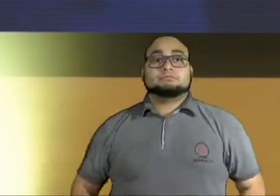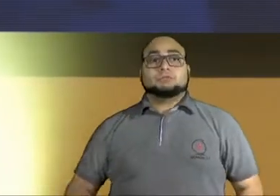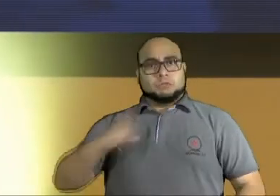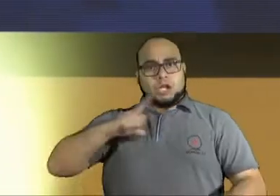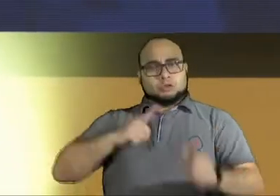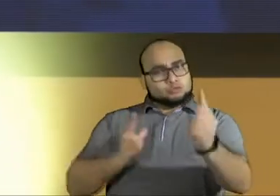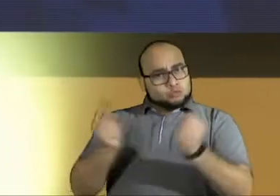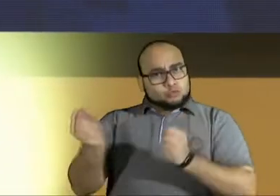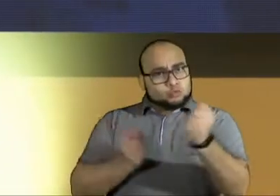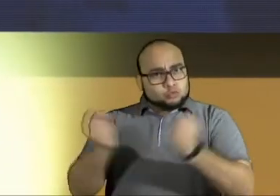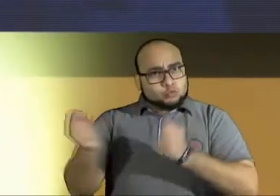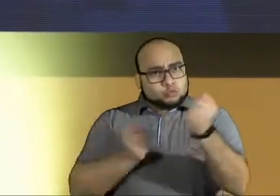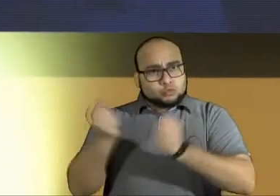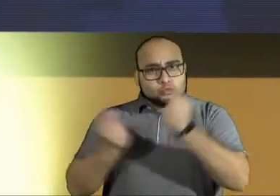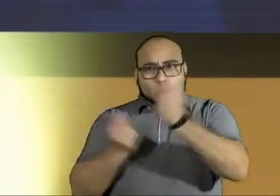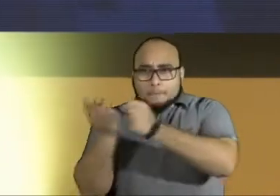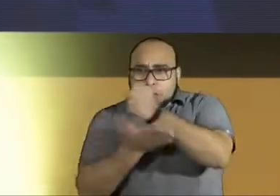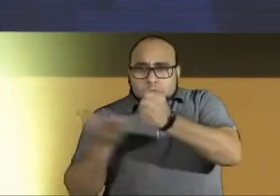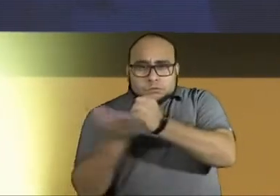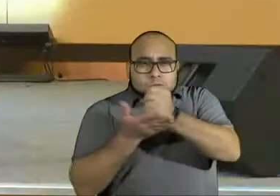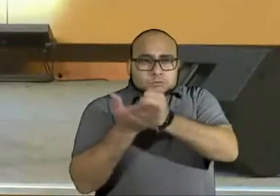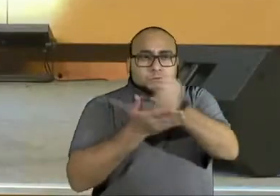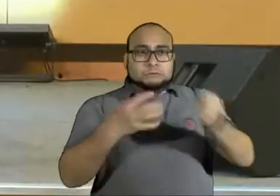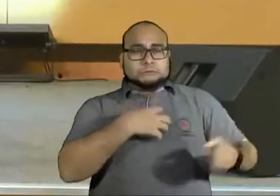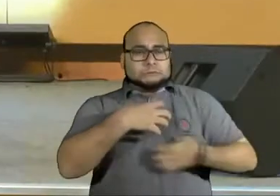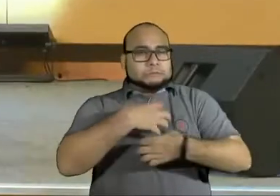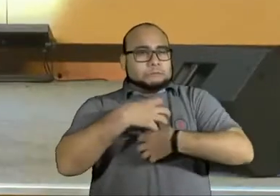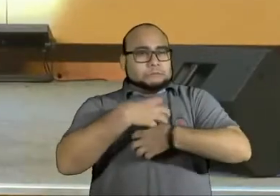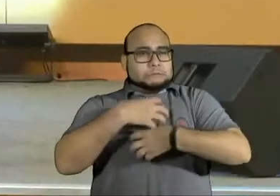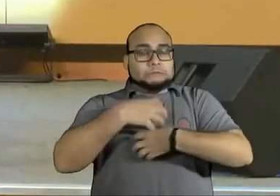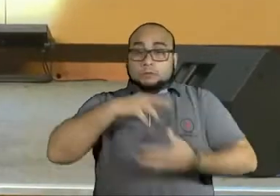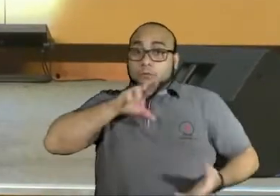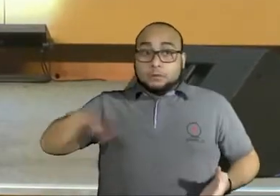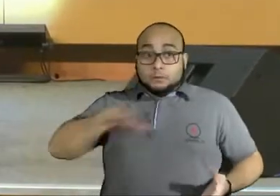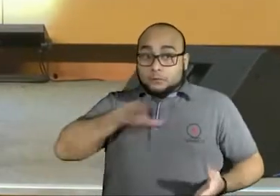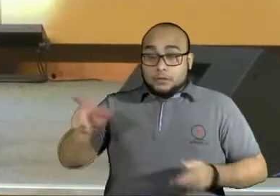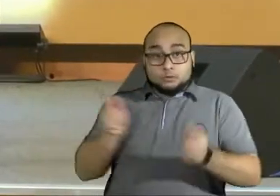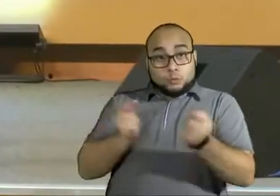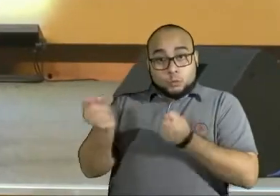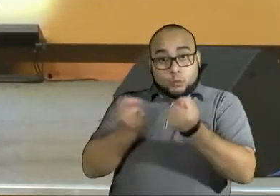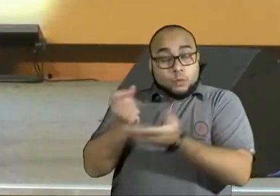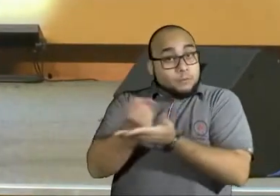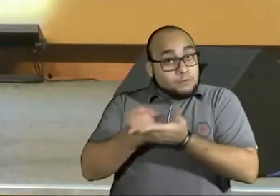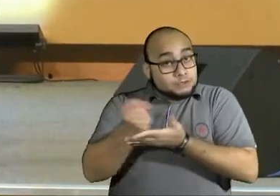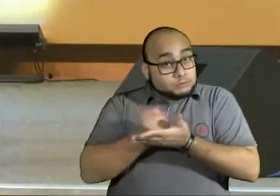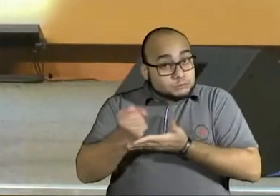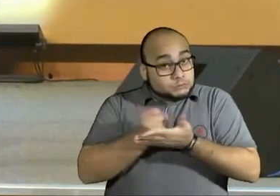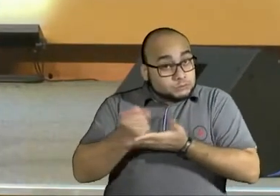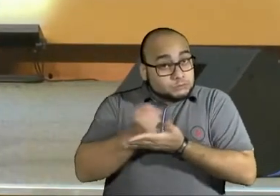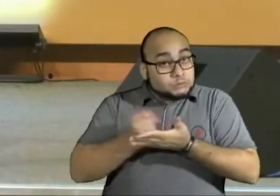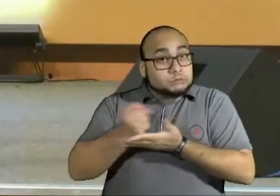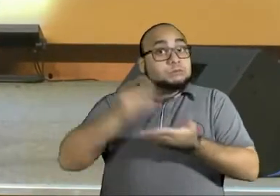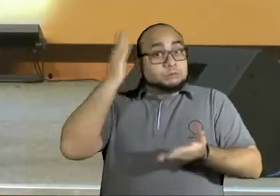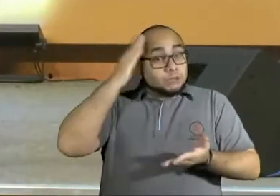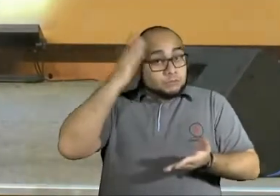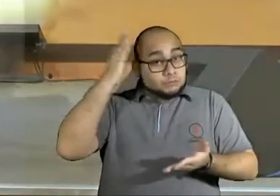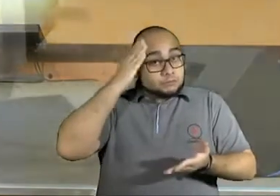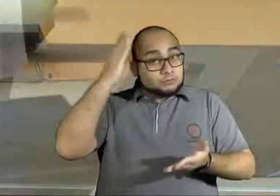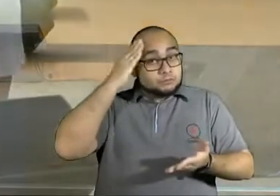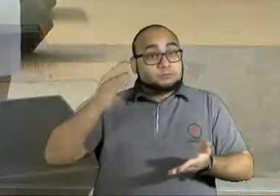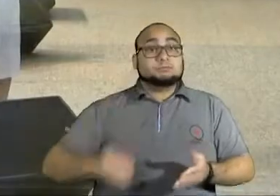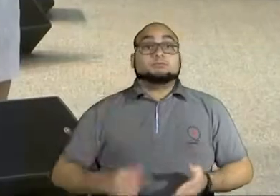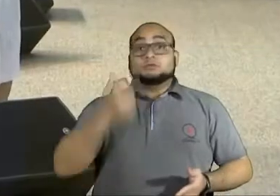não baseado no que ela sentia, ela manteve o controle baseado no que ela... Abre a boca, baseado no que